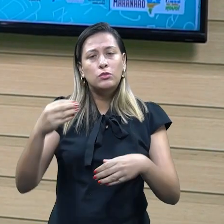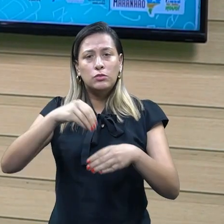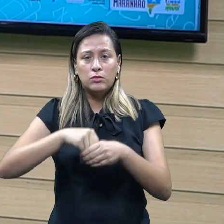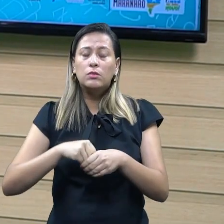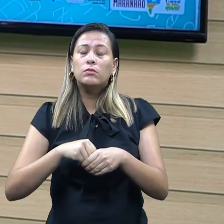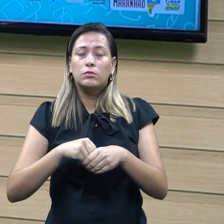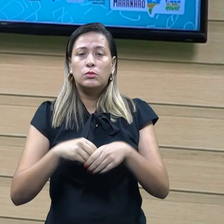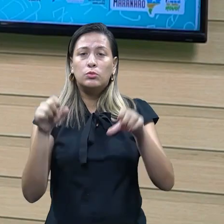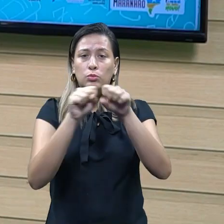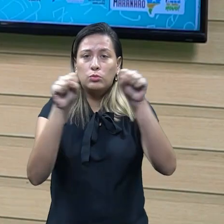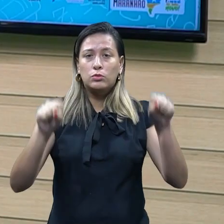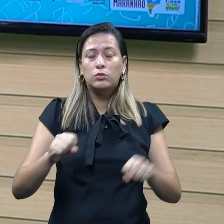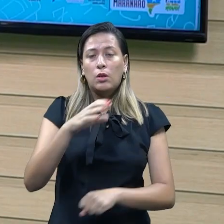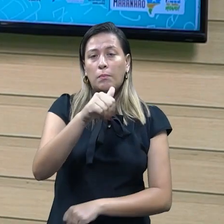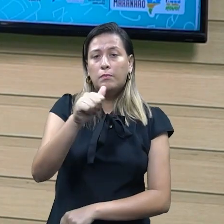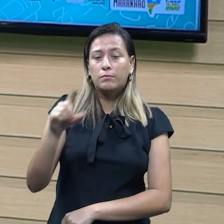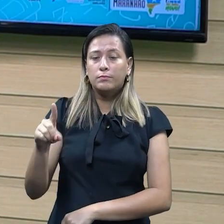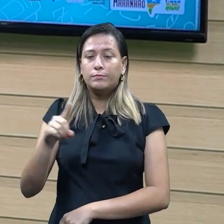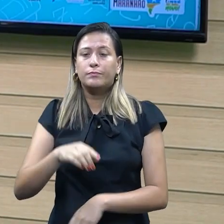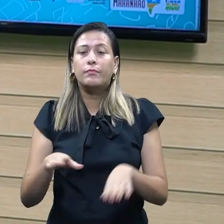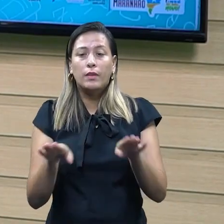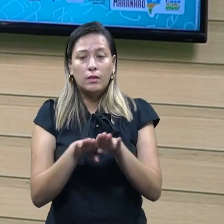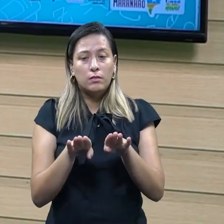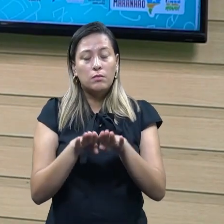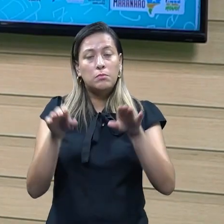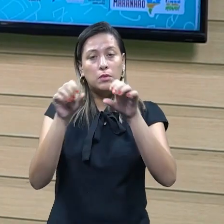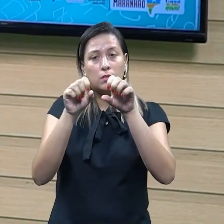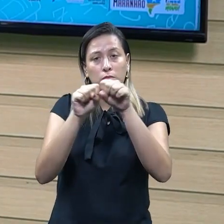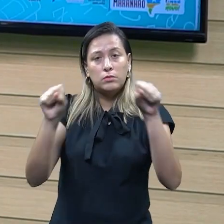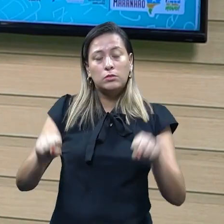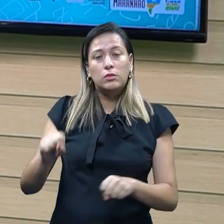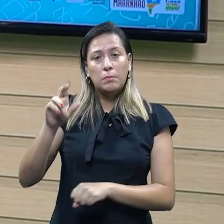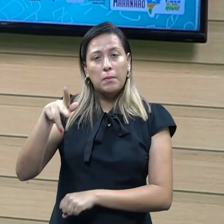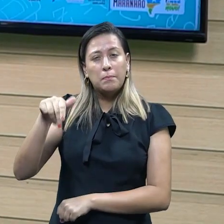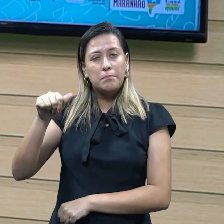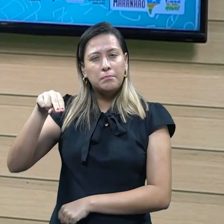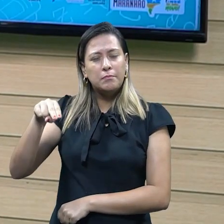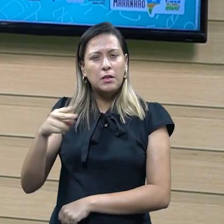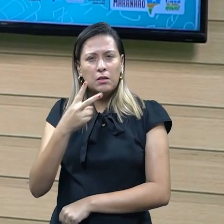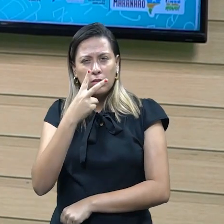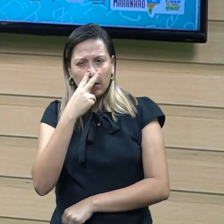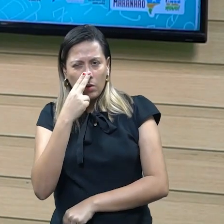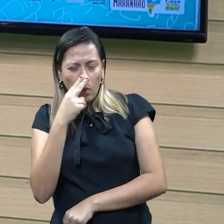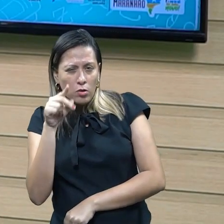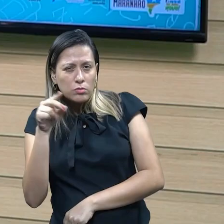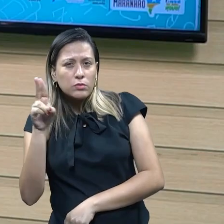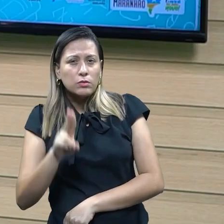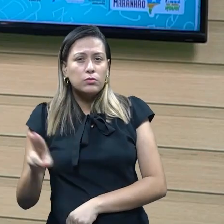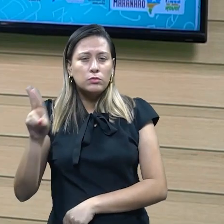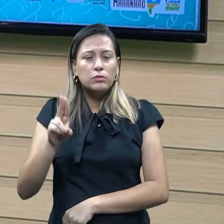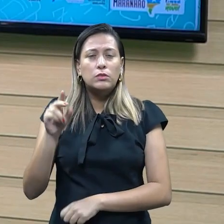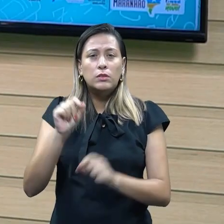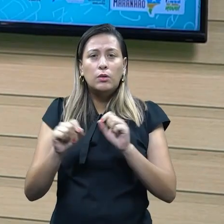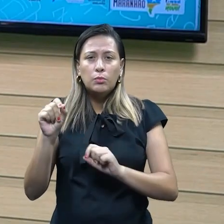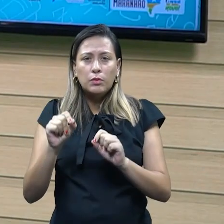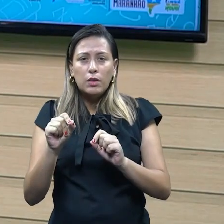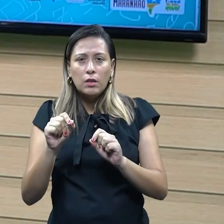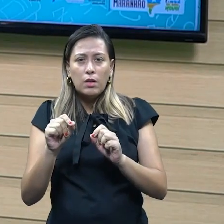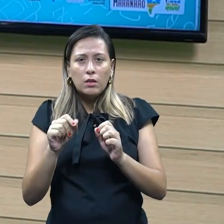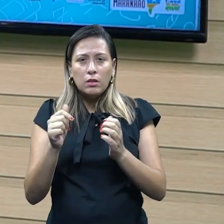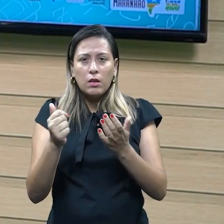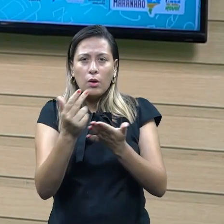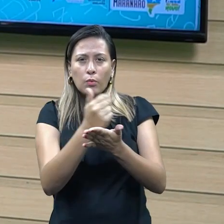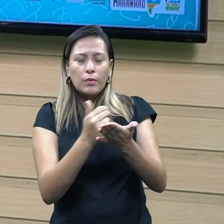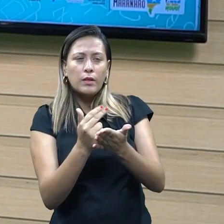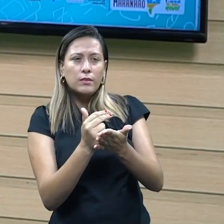CAD. E o sistema pan, bem simples, que talvez você também utilize, movimentando esse desenho na sua